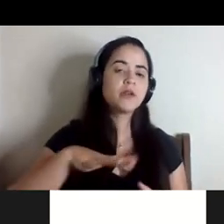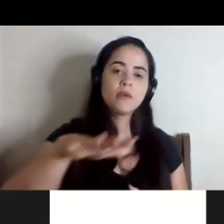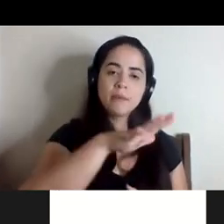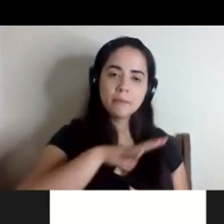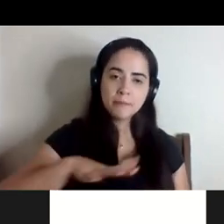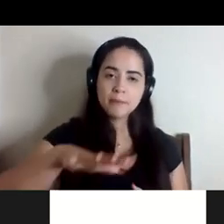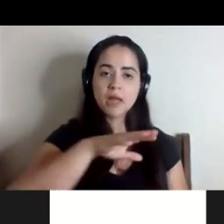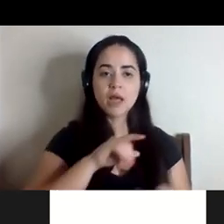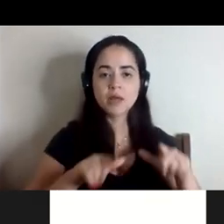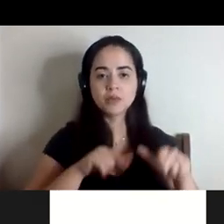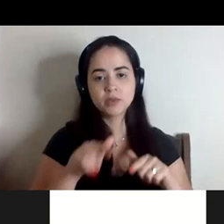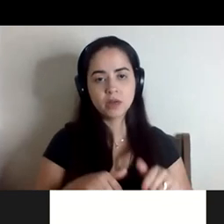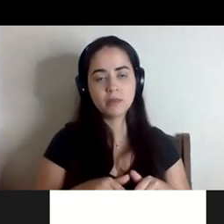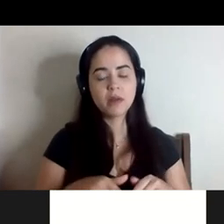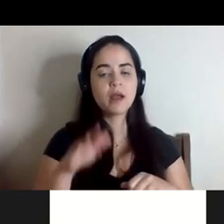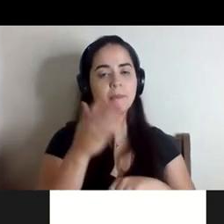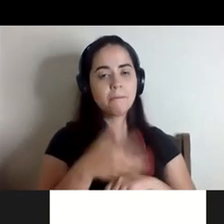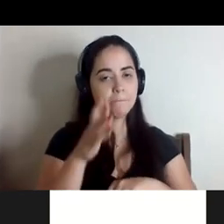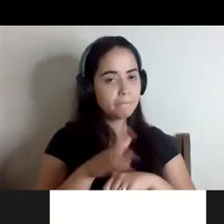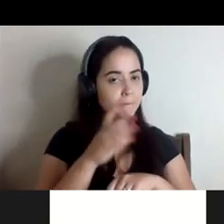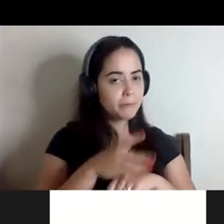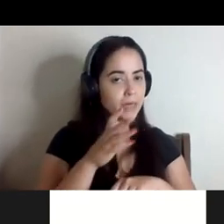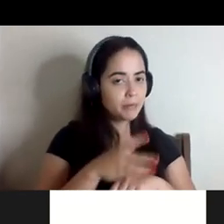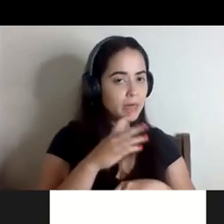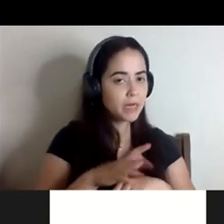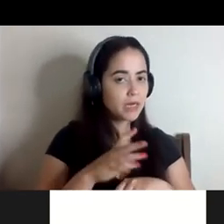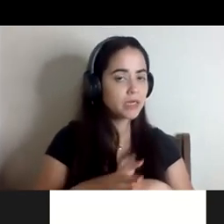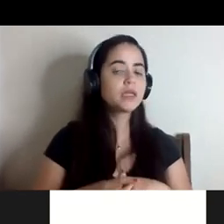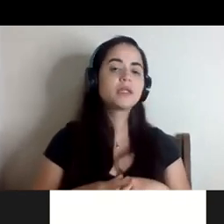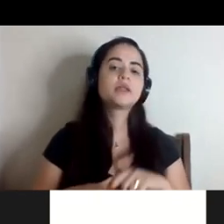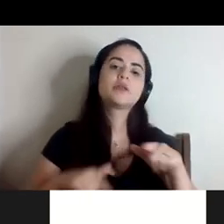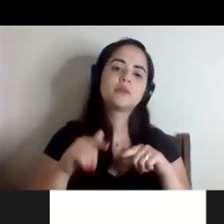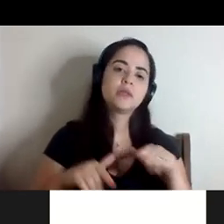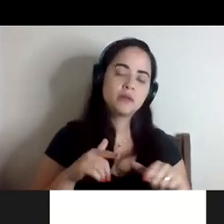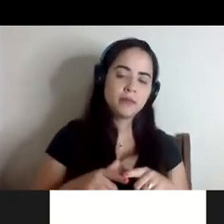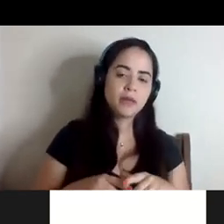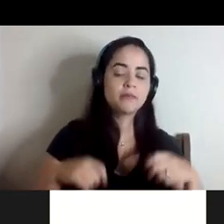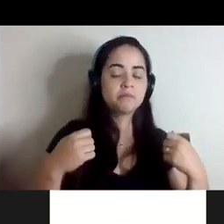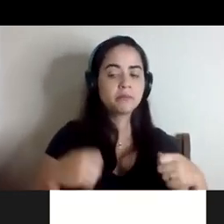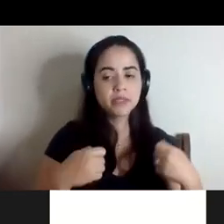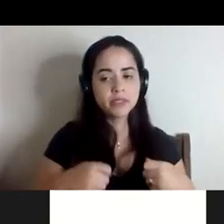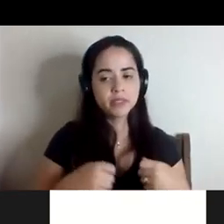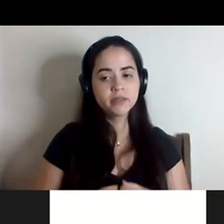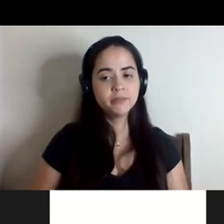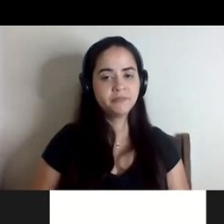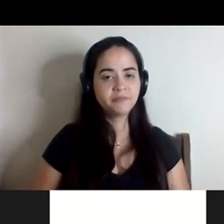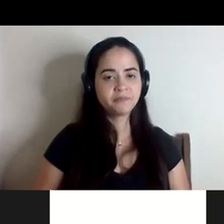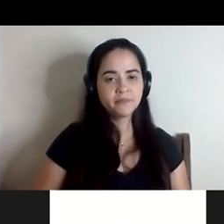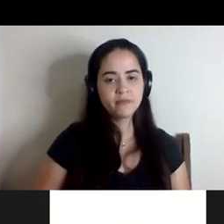né, da preparação para o mundo do trabalho, ele precisa ser